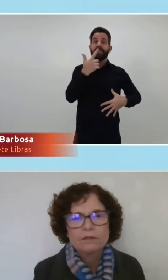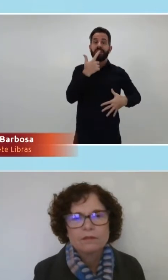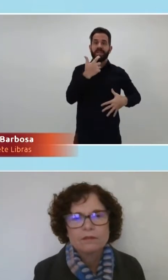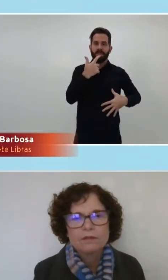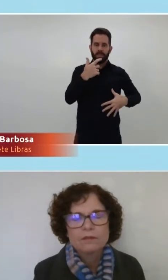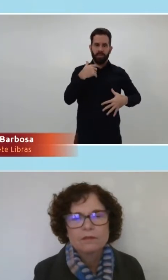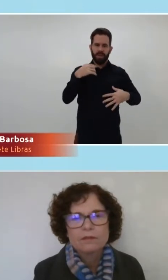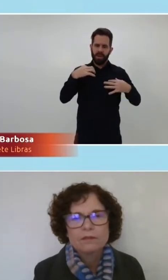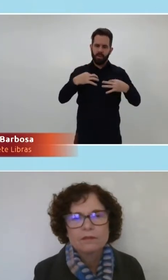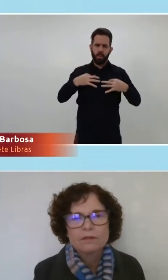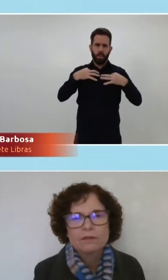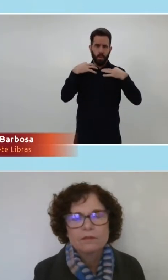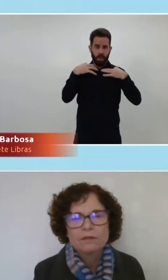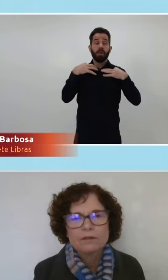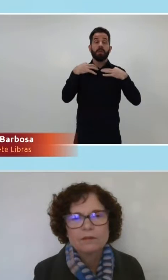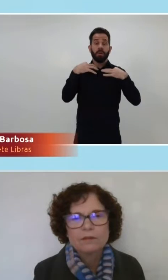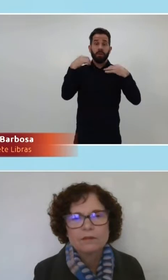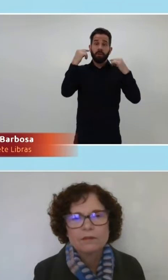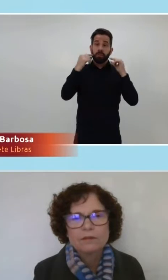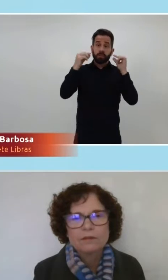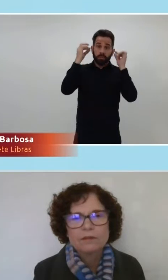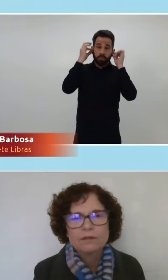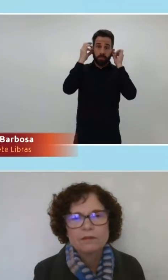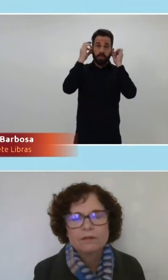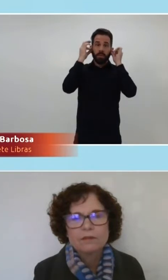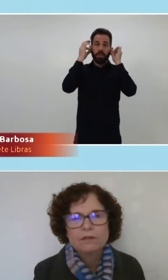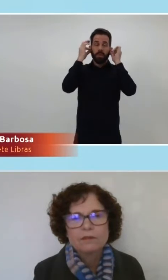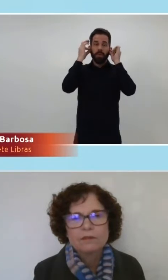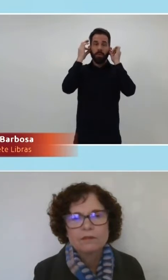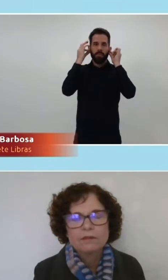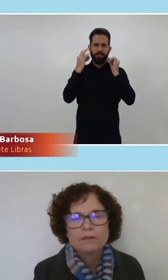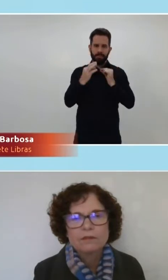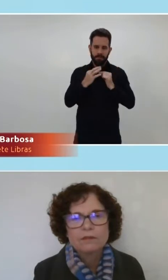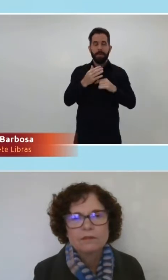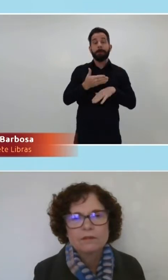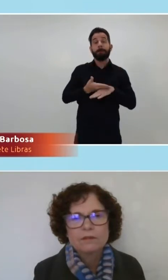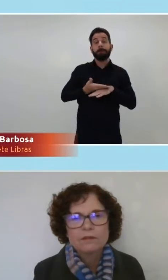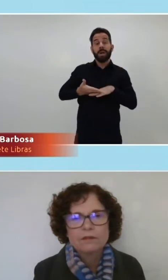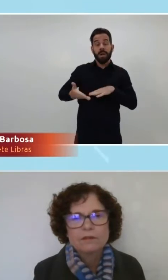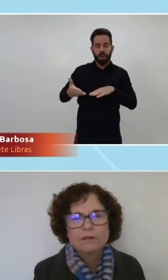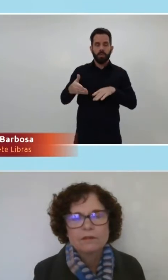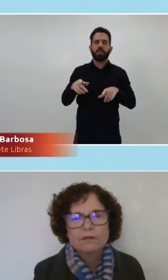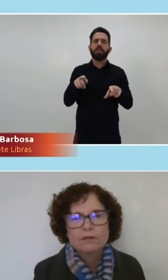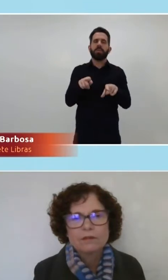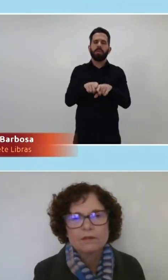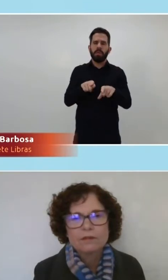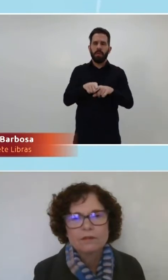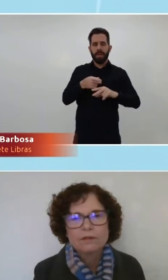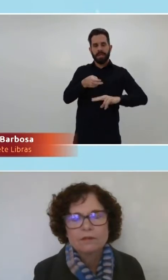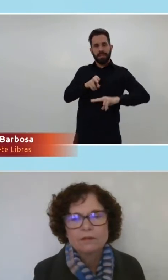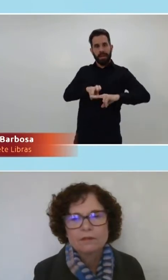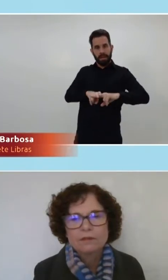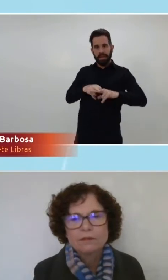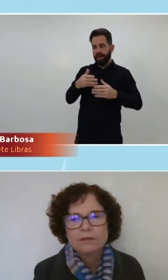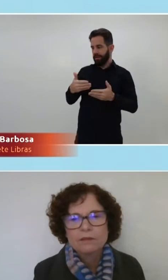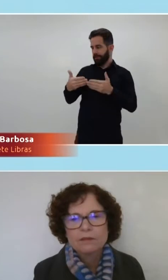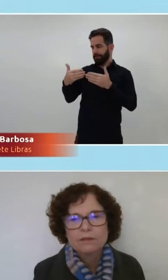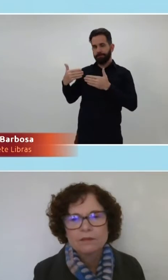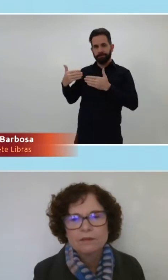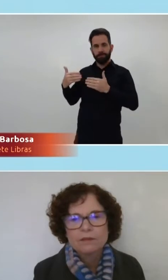mangas. Estou com fone de ouvidos branco e também sentada à frente de uma escrivaninha com